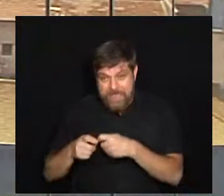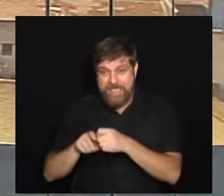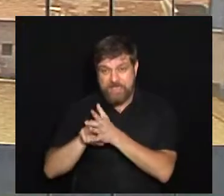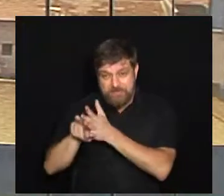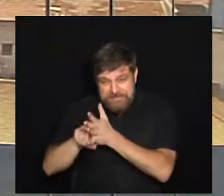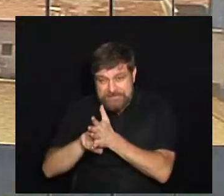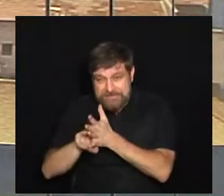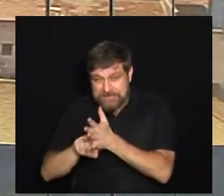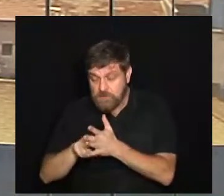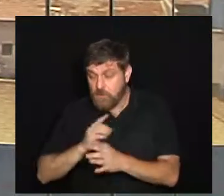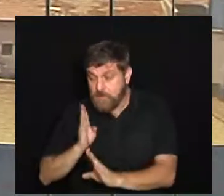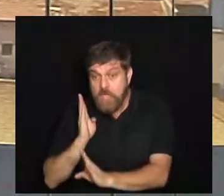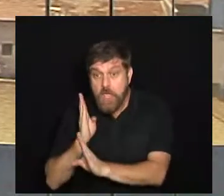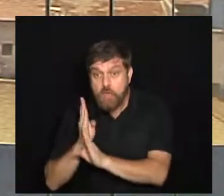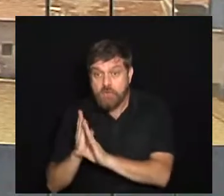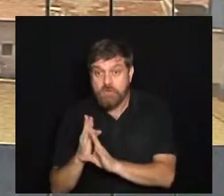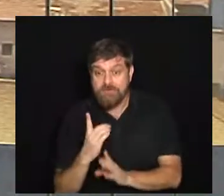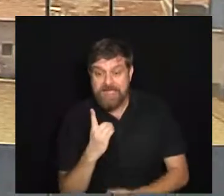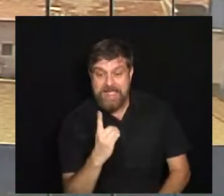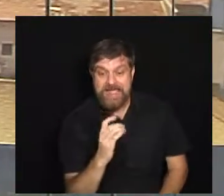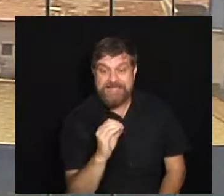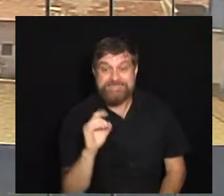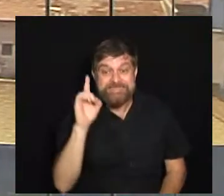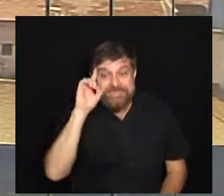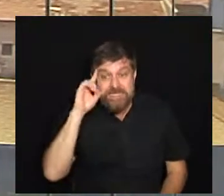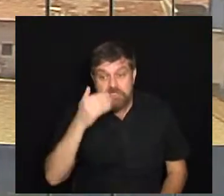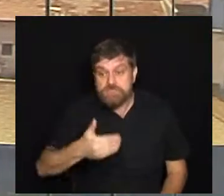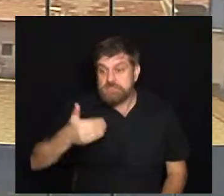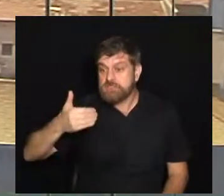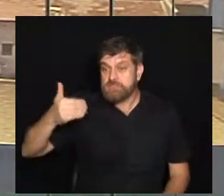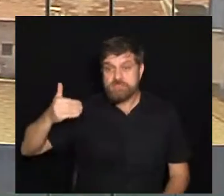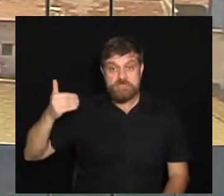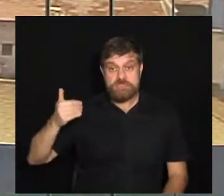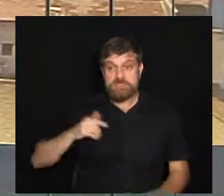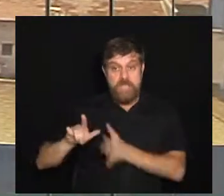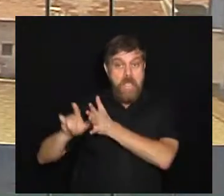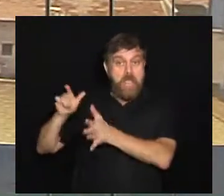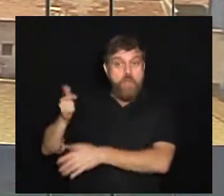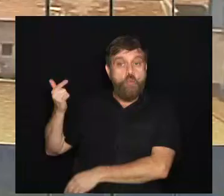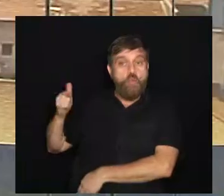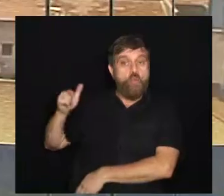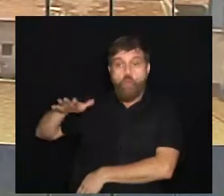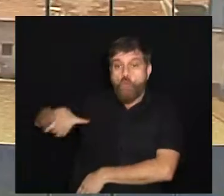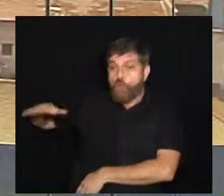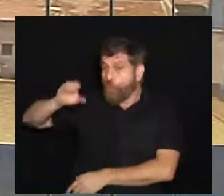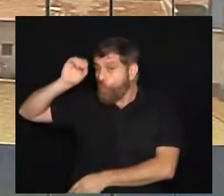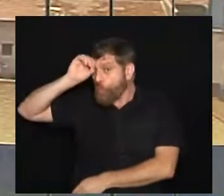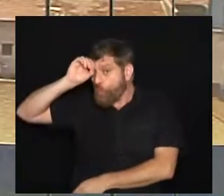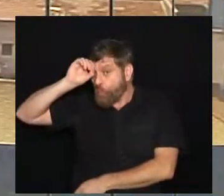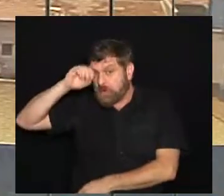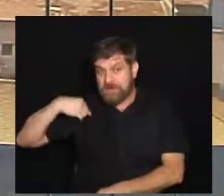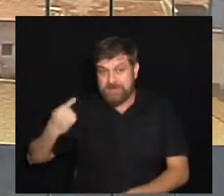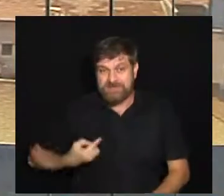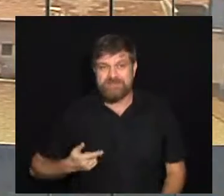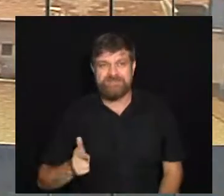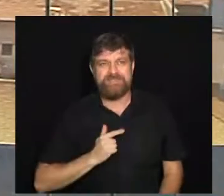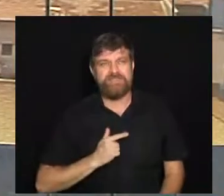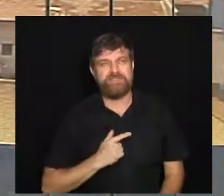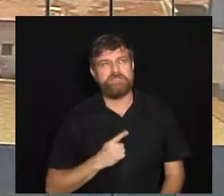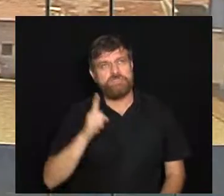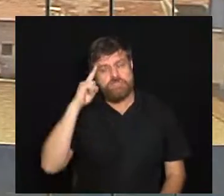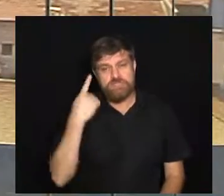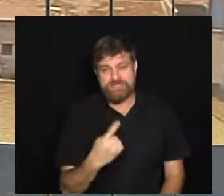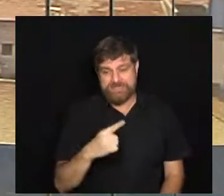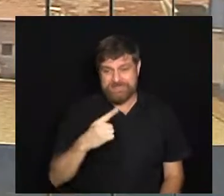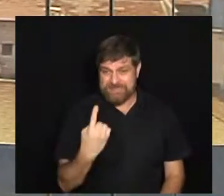lidando com uma epidemia né que foi anunciada para a ciência mundial no dia trinta e um de dezembro 2019 nós estamos aqui no dia